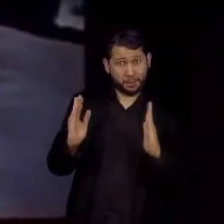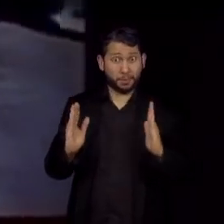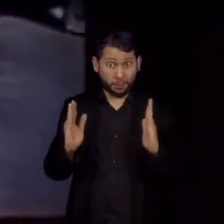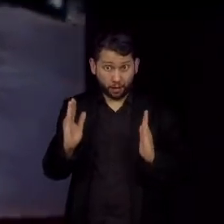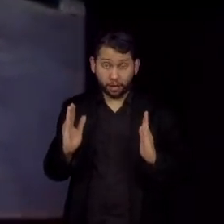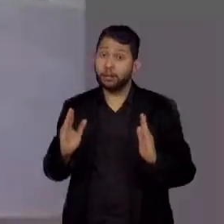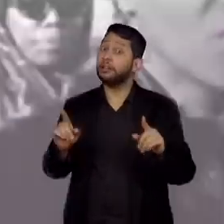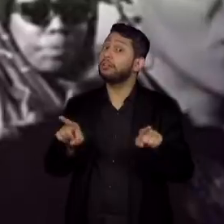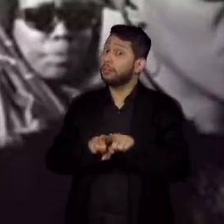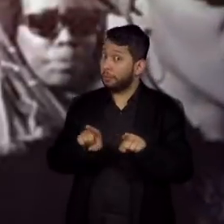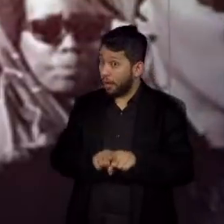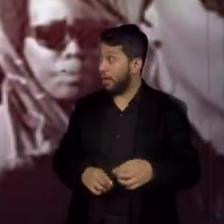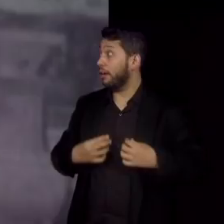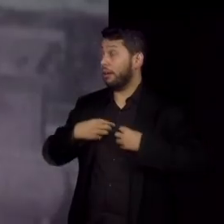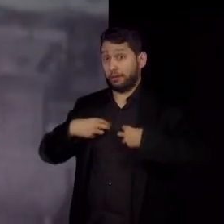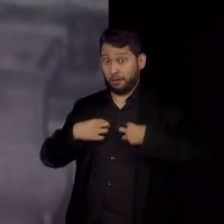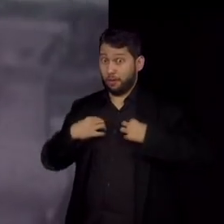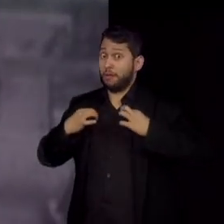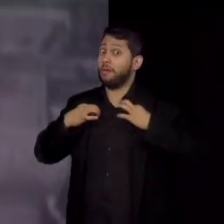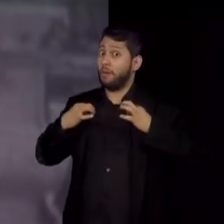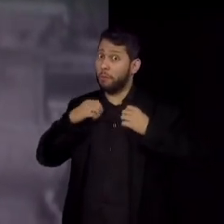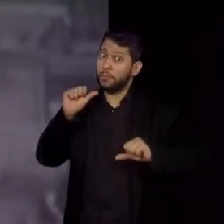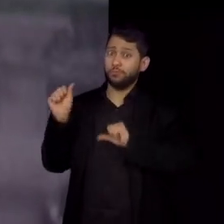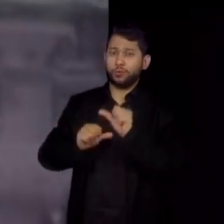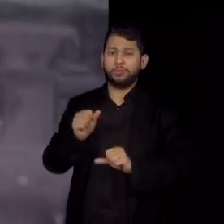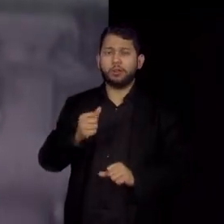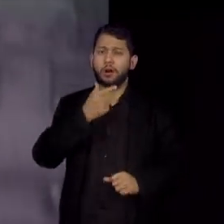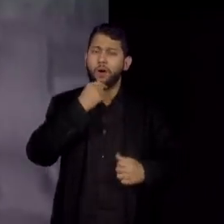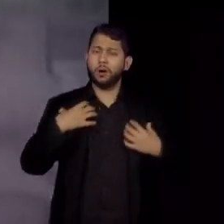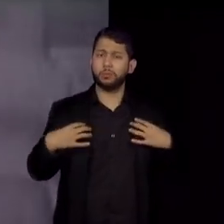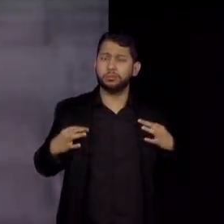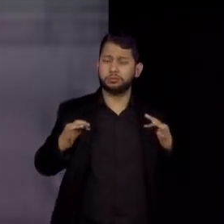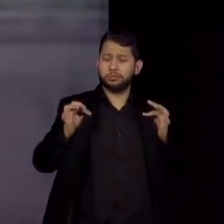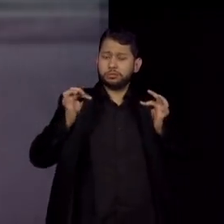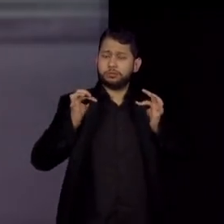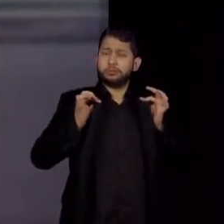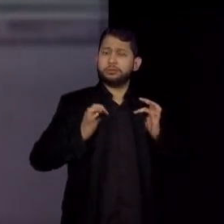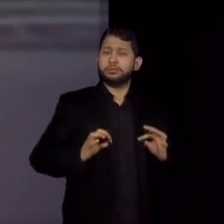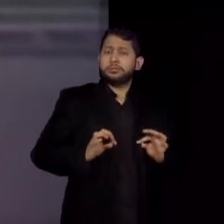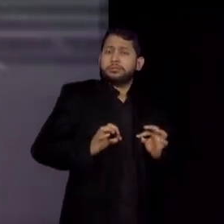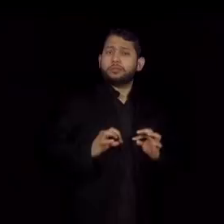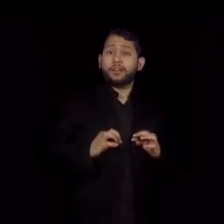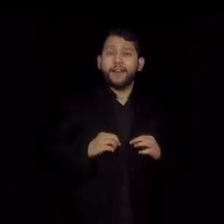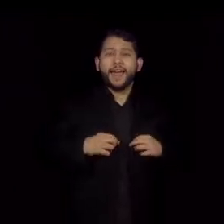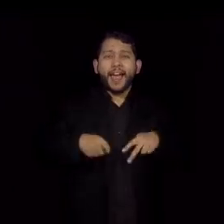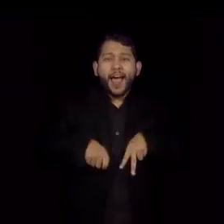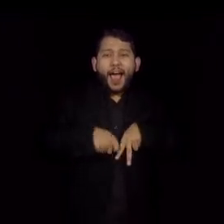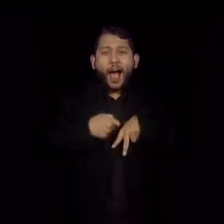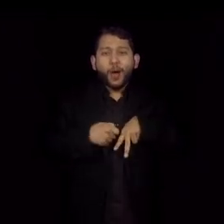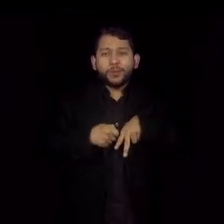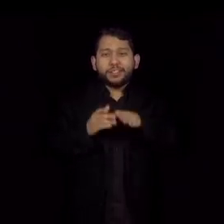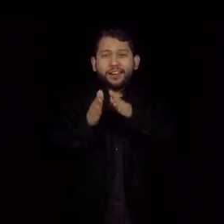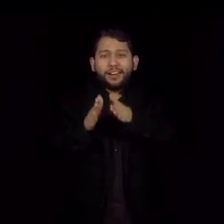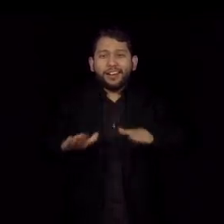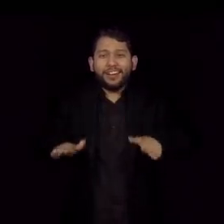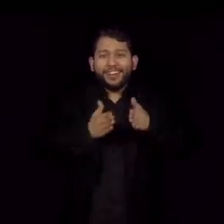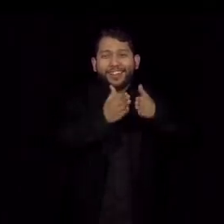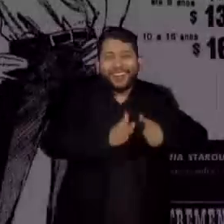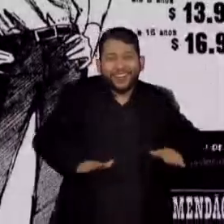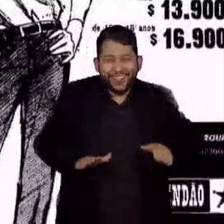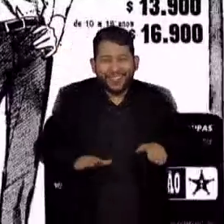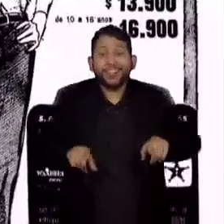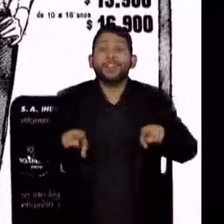estenderam também ao vestuário. Os garotões barra limpa buscavam as calças calhambeque, ou então a